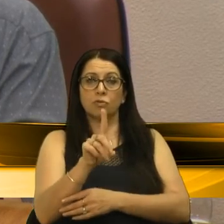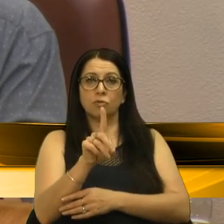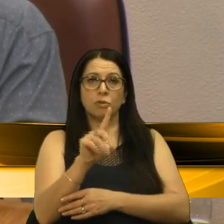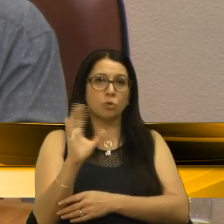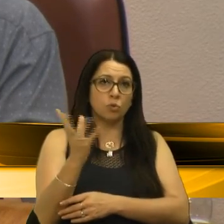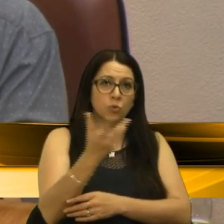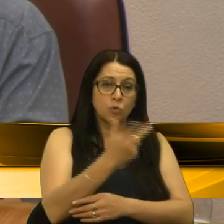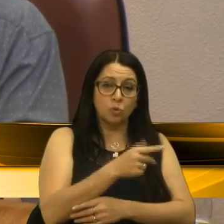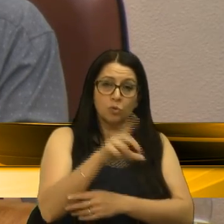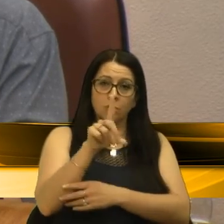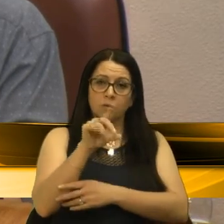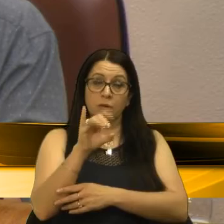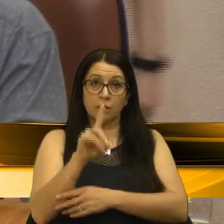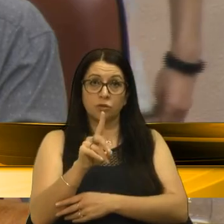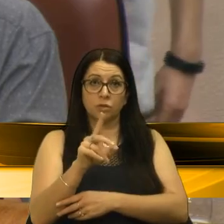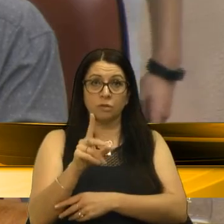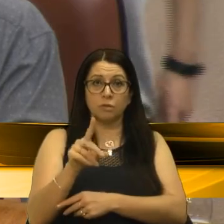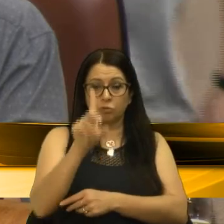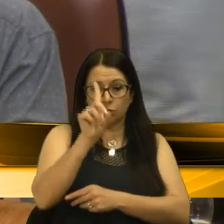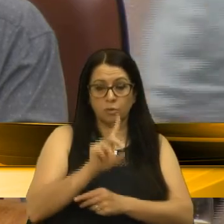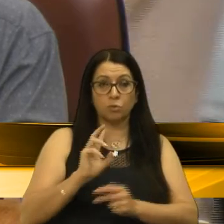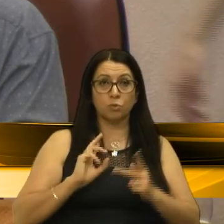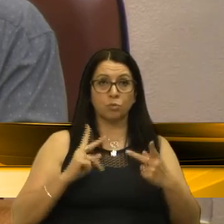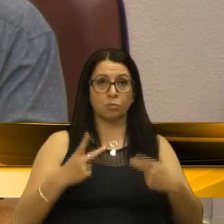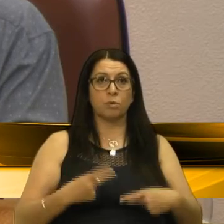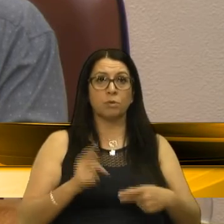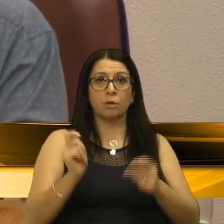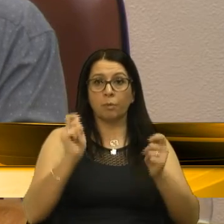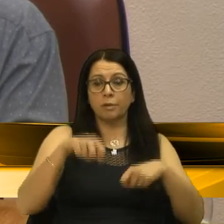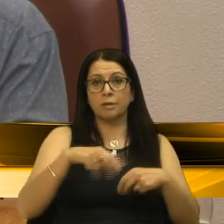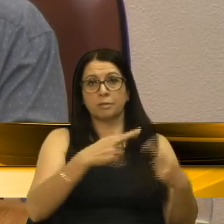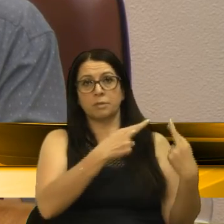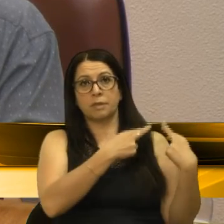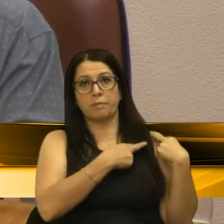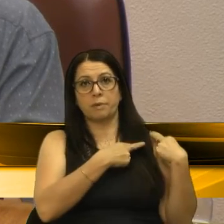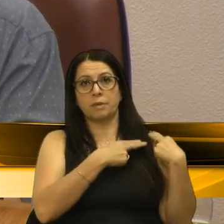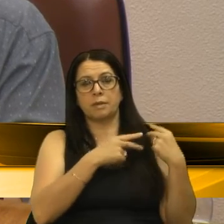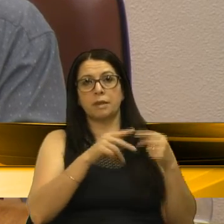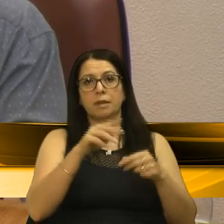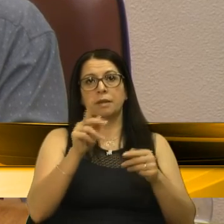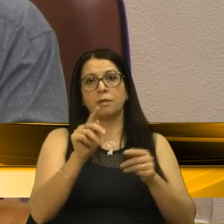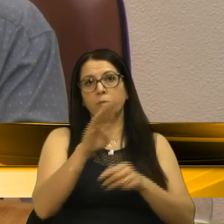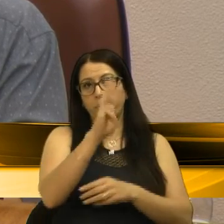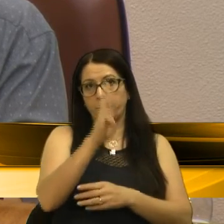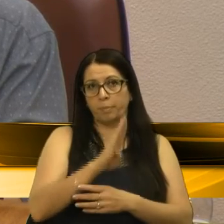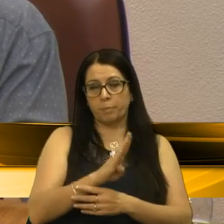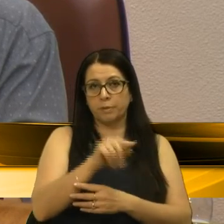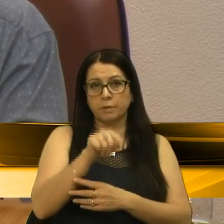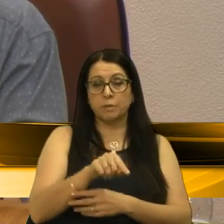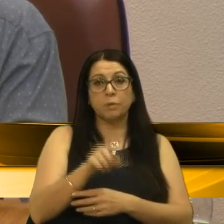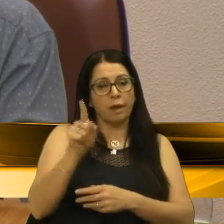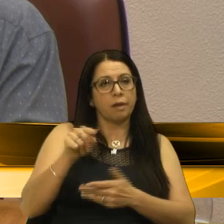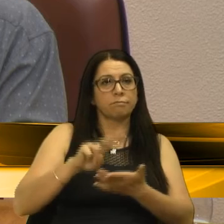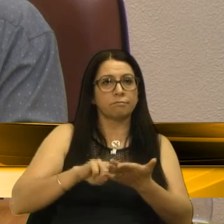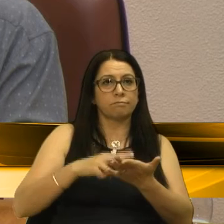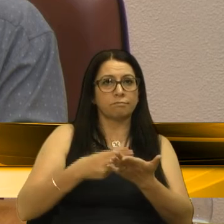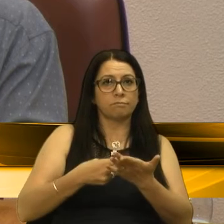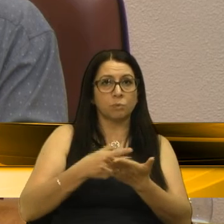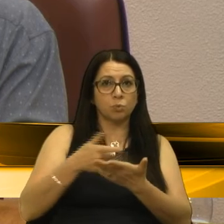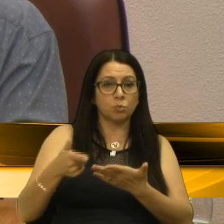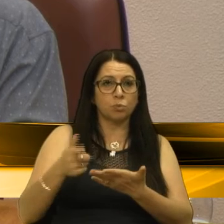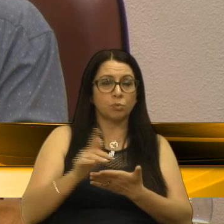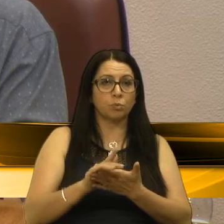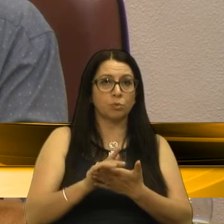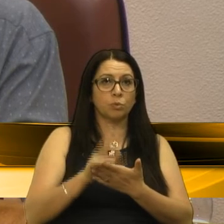forma, todas as lides relativas de direitos humanos seriam da competência federal, o que, por certo, é interpretação que